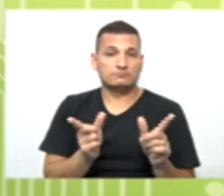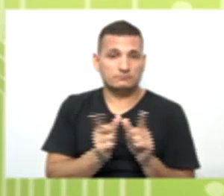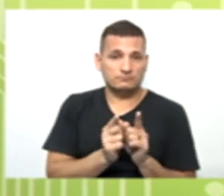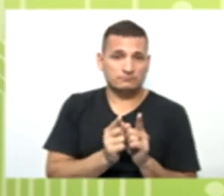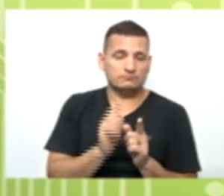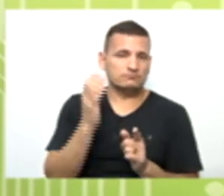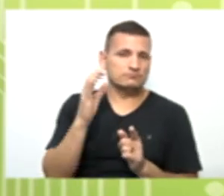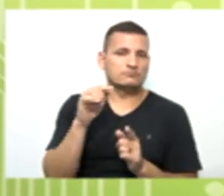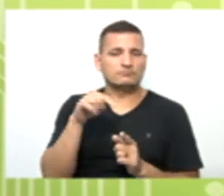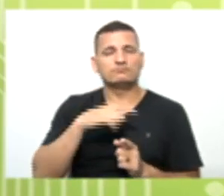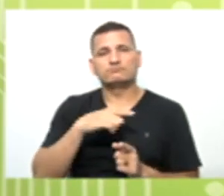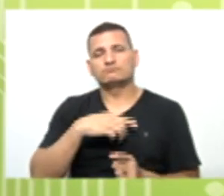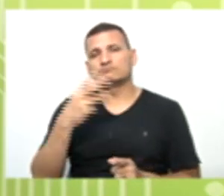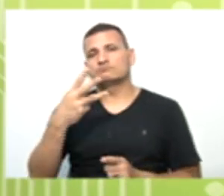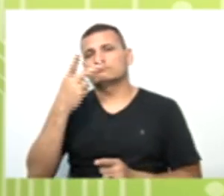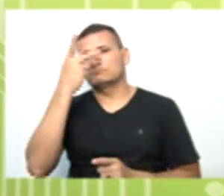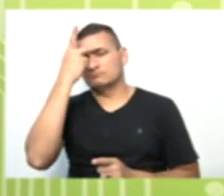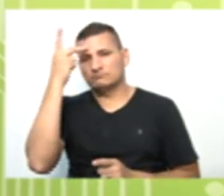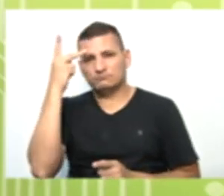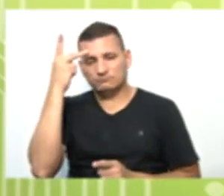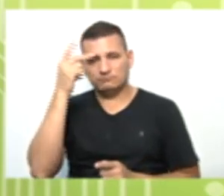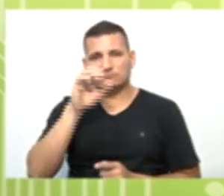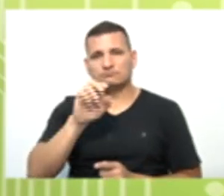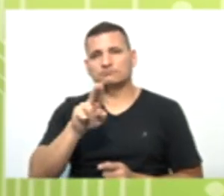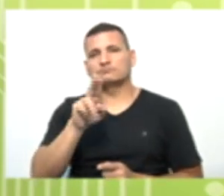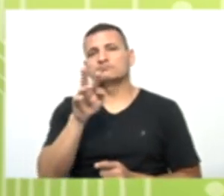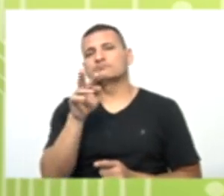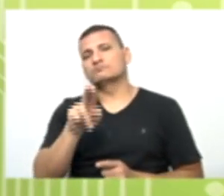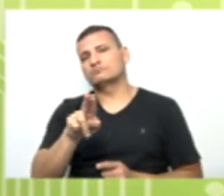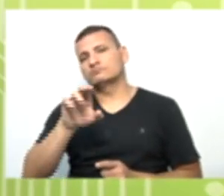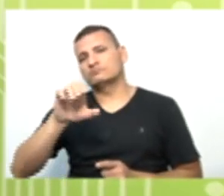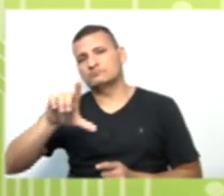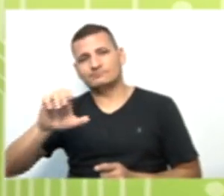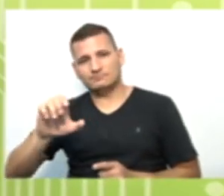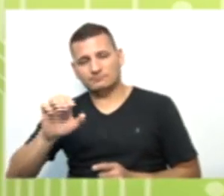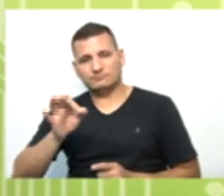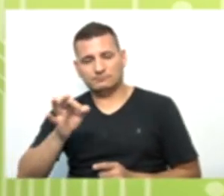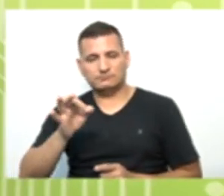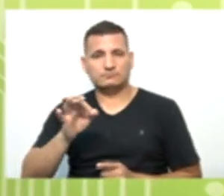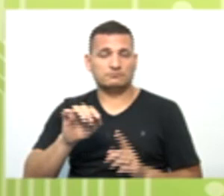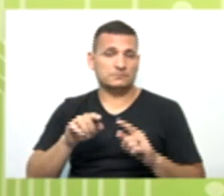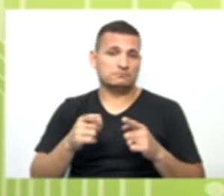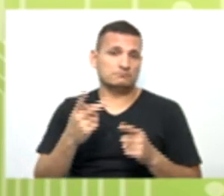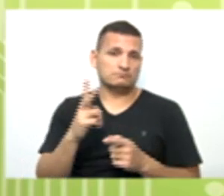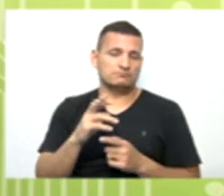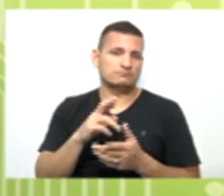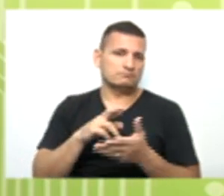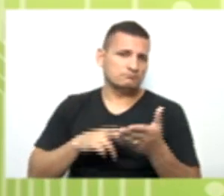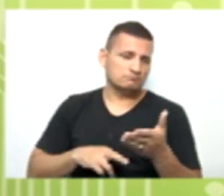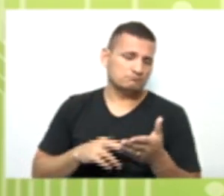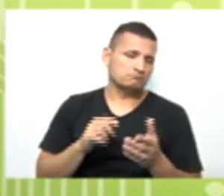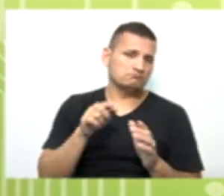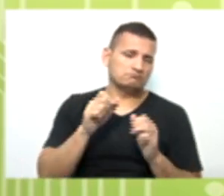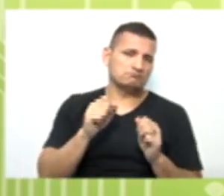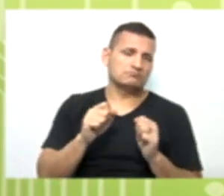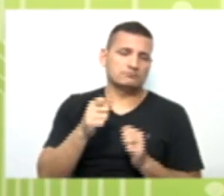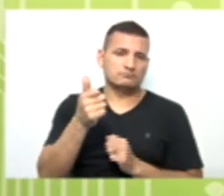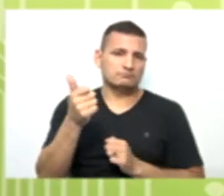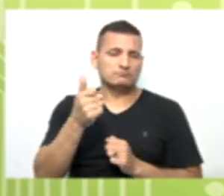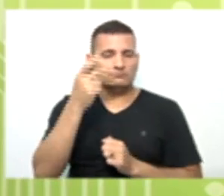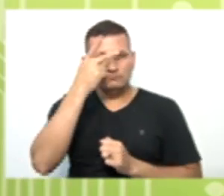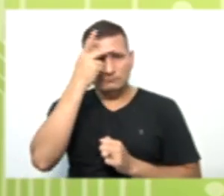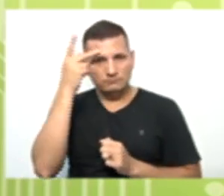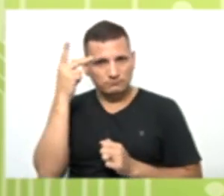pessoa, mas nada impede de que o seu relatório, né, seja feito na primeira pessoa,